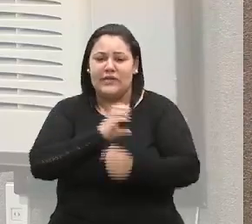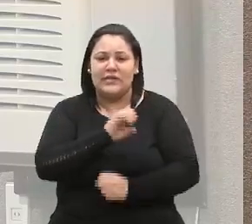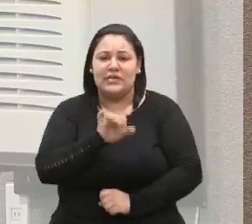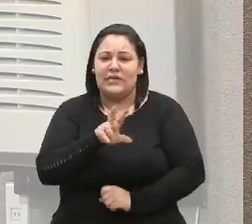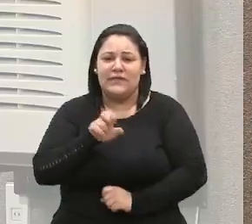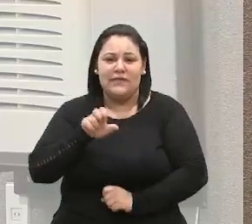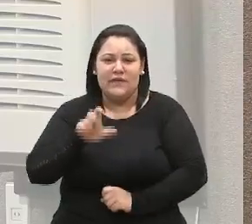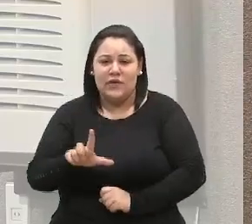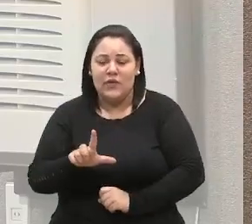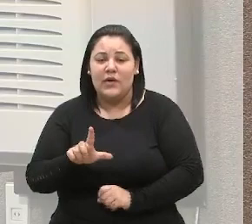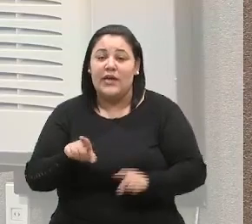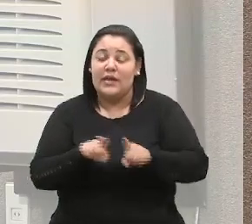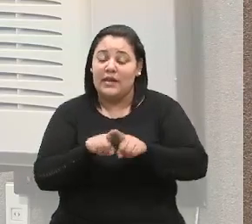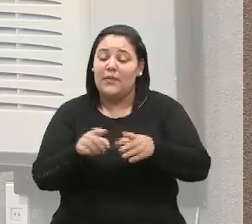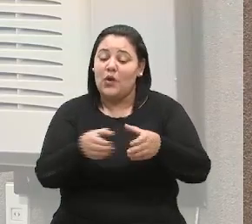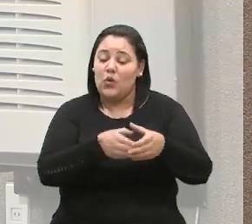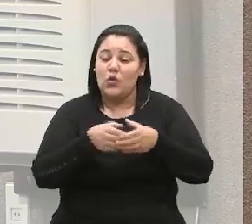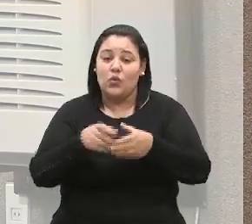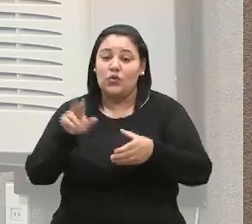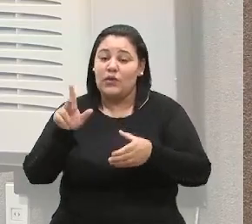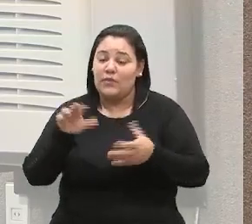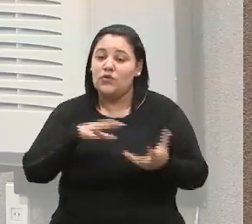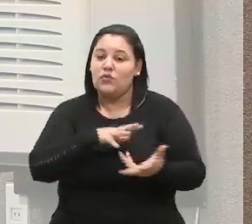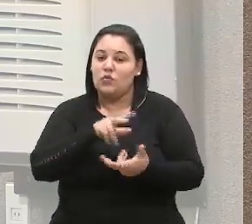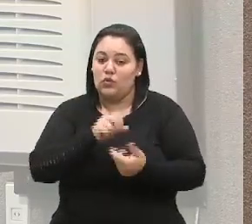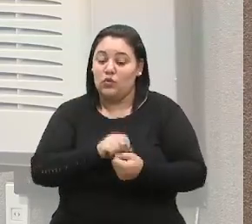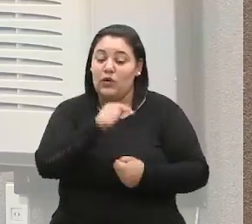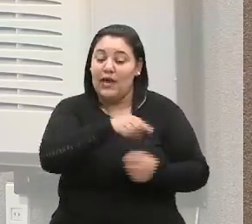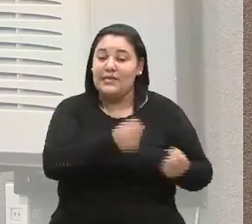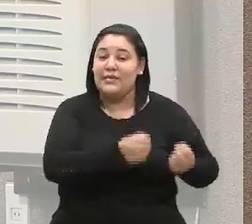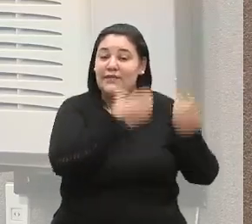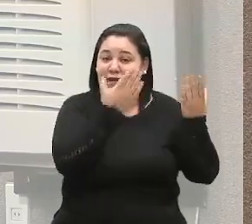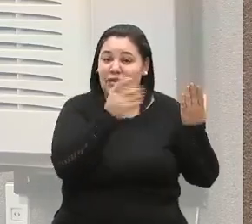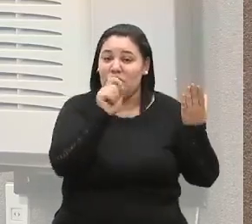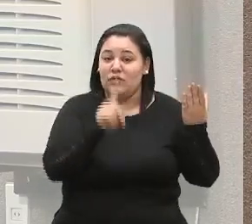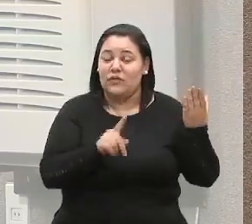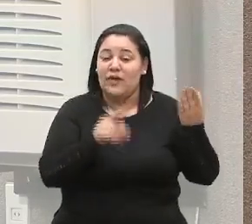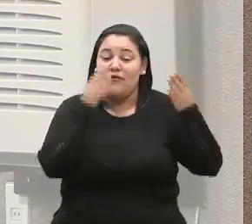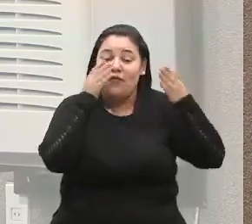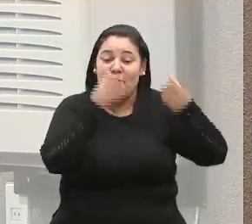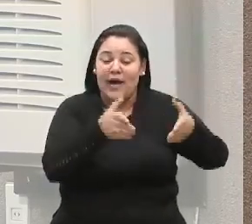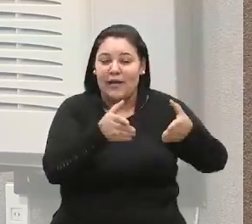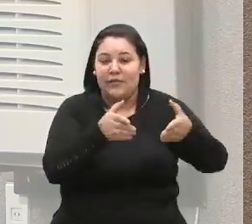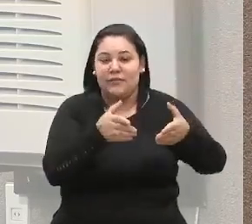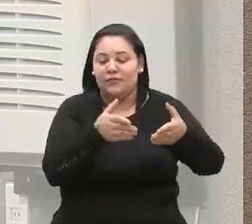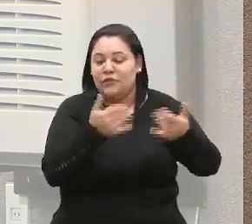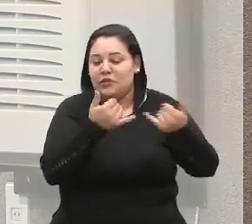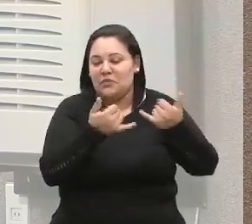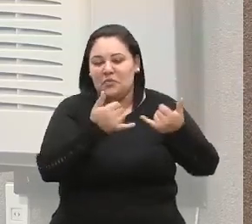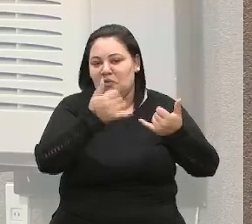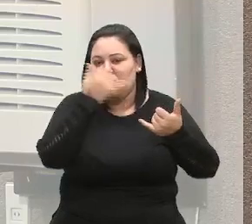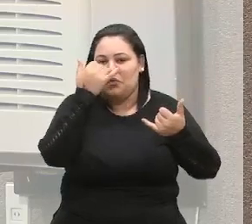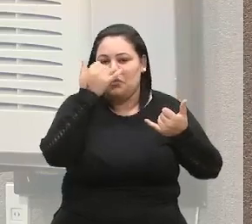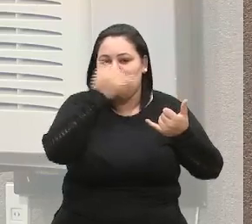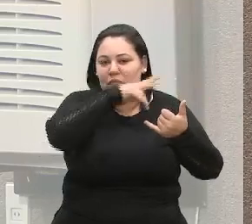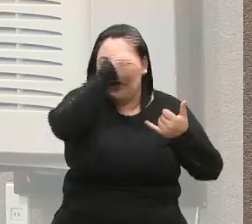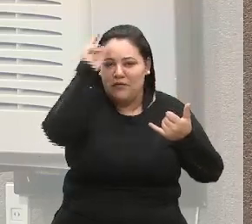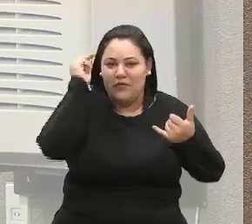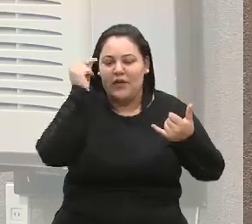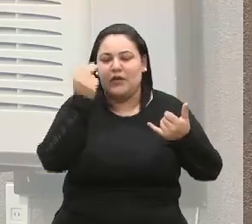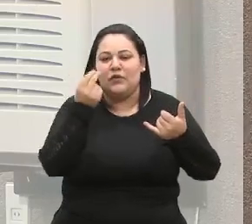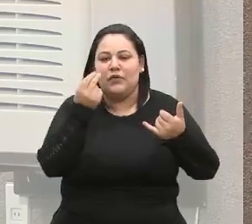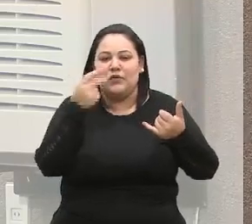cidades irmãs do mundo. O evento é dirigido a gestores públicos, então prefeitos, vereadores, operadores